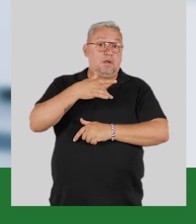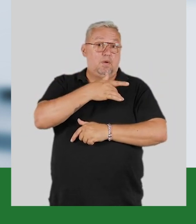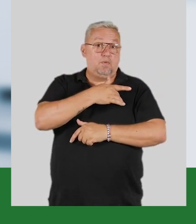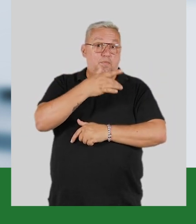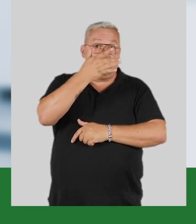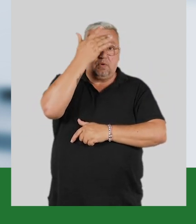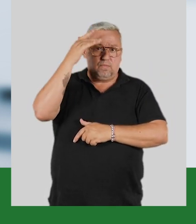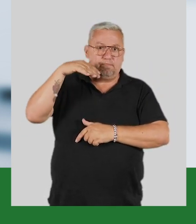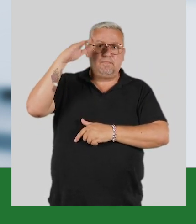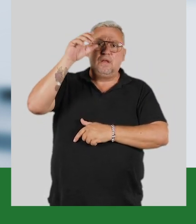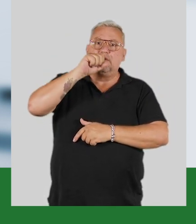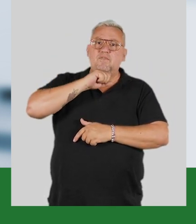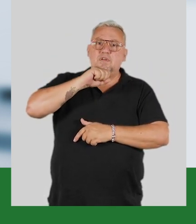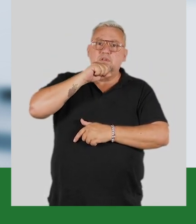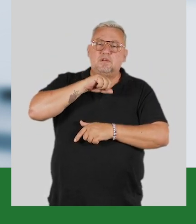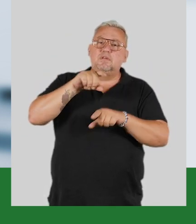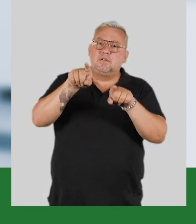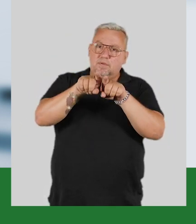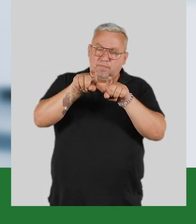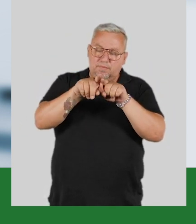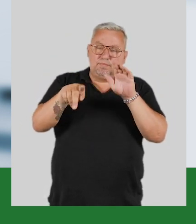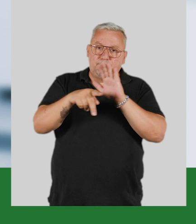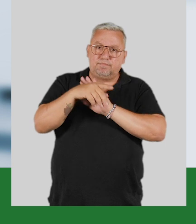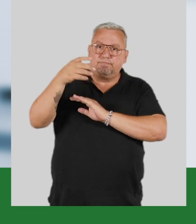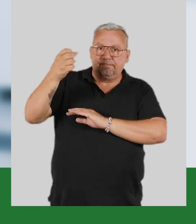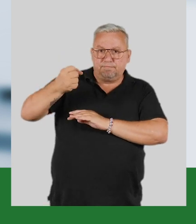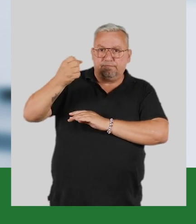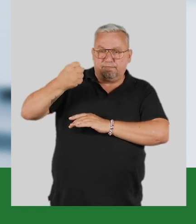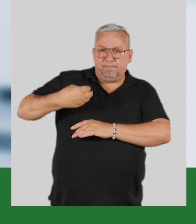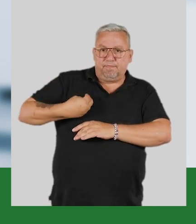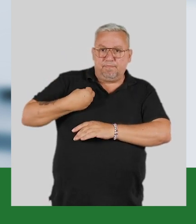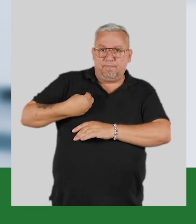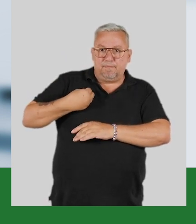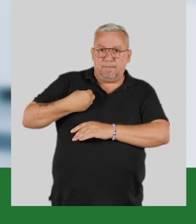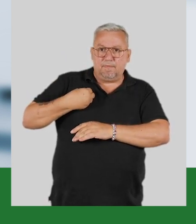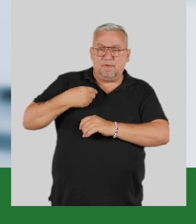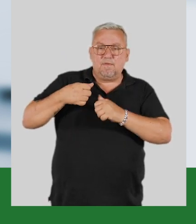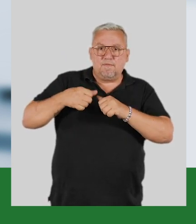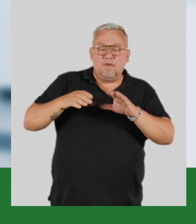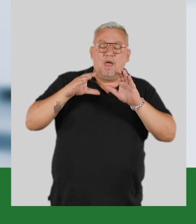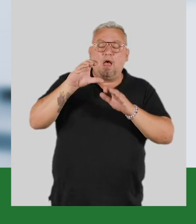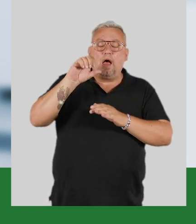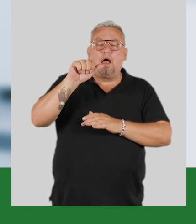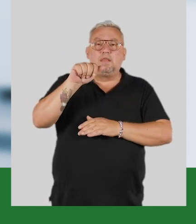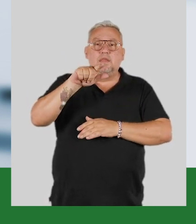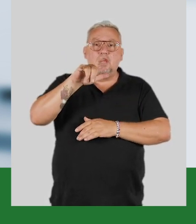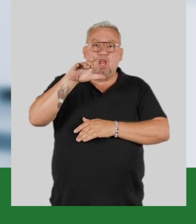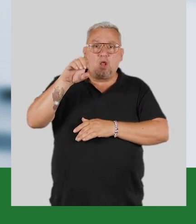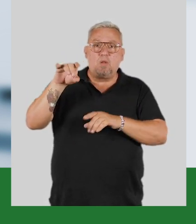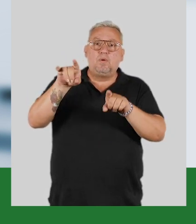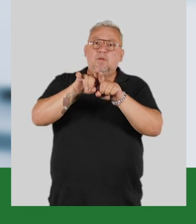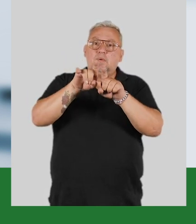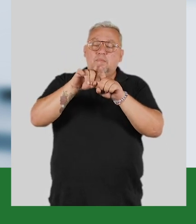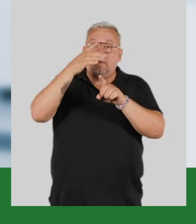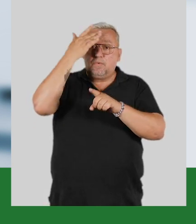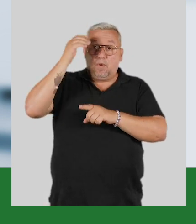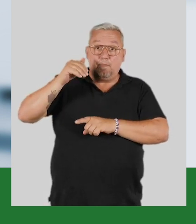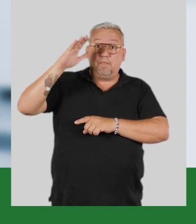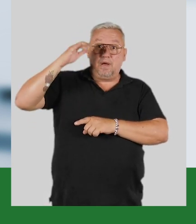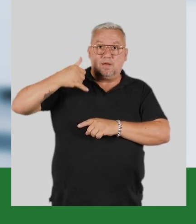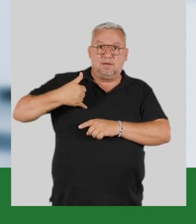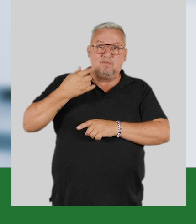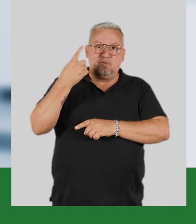pessoas idosas e institucionalizadas, residentes em instituições de longa permanência, pessoas com mais de 18